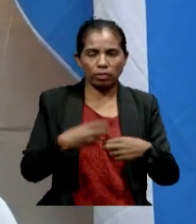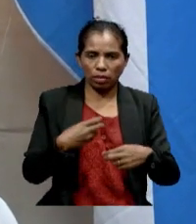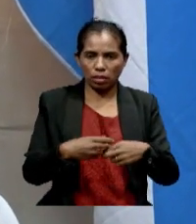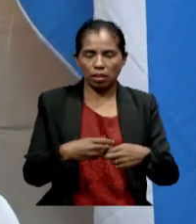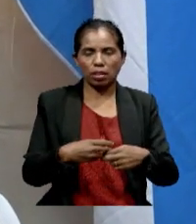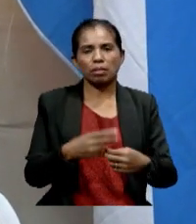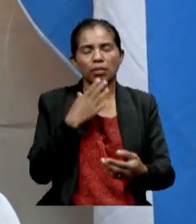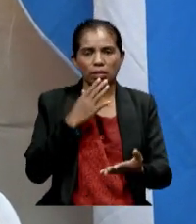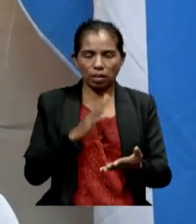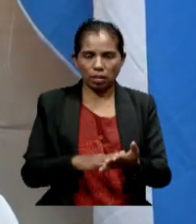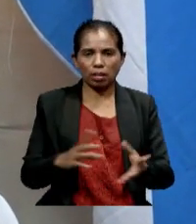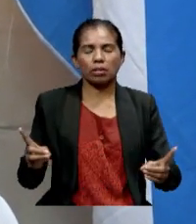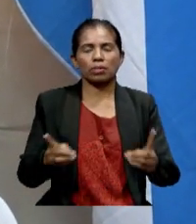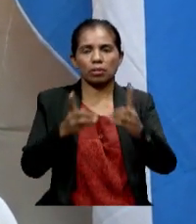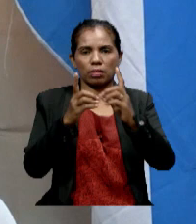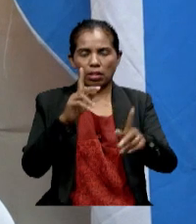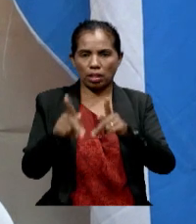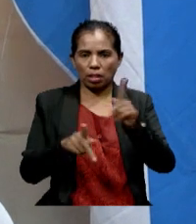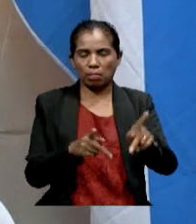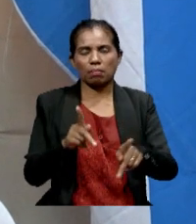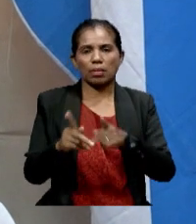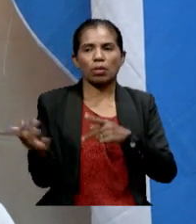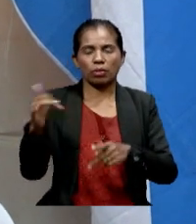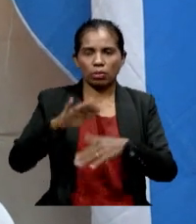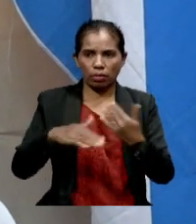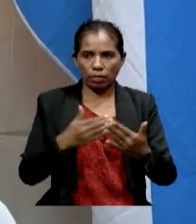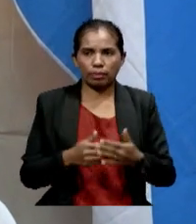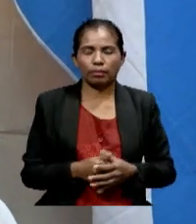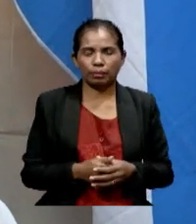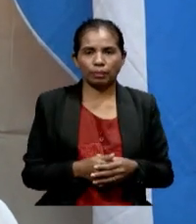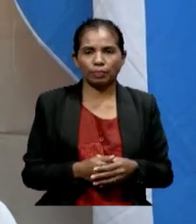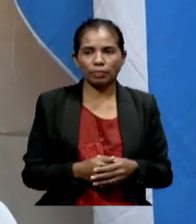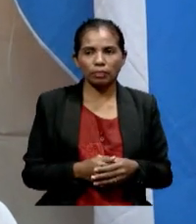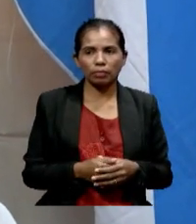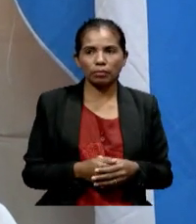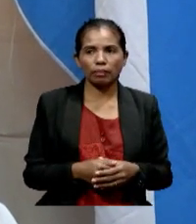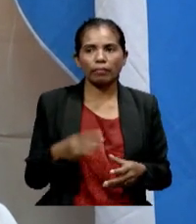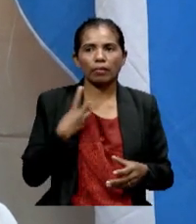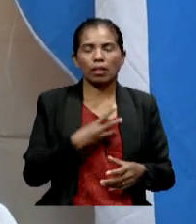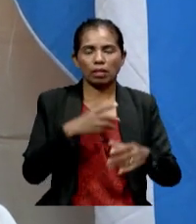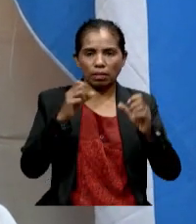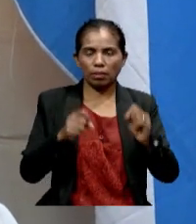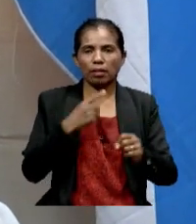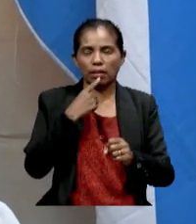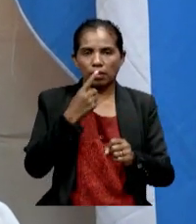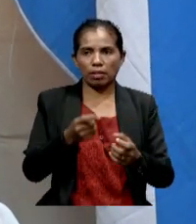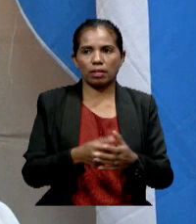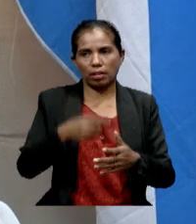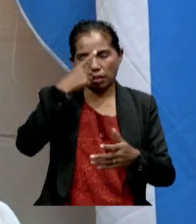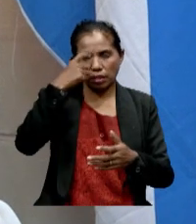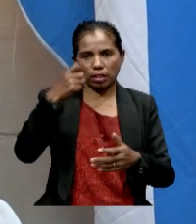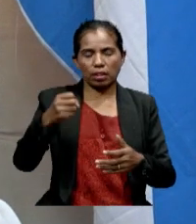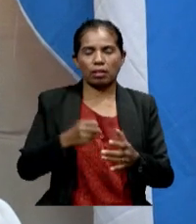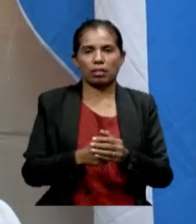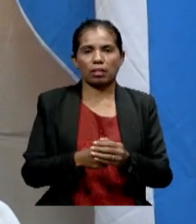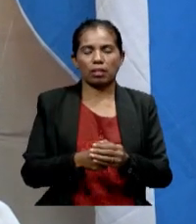não é mais que afeta diretamente ba, então nem o povo se não me querer né, é mais então ela deixa, tamba capacidade